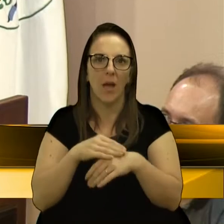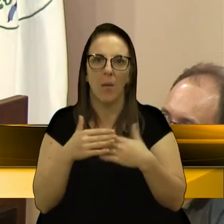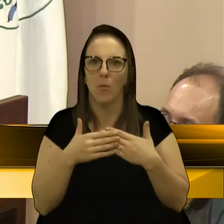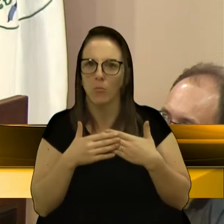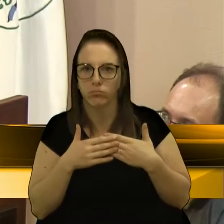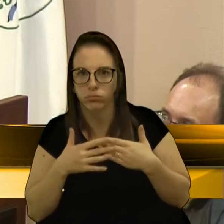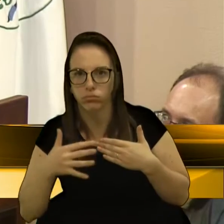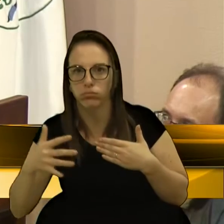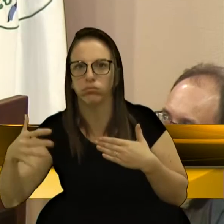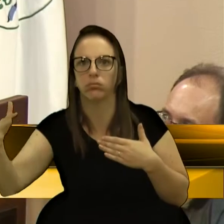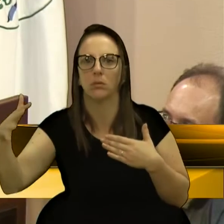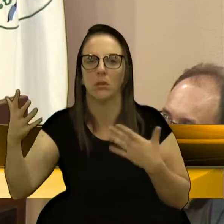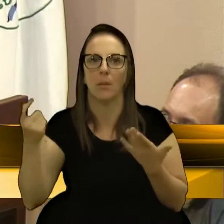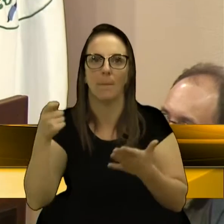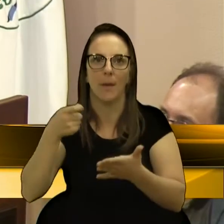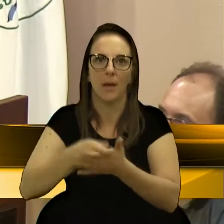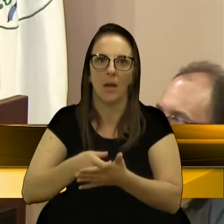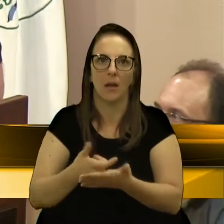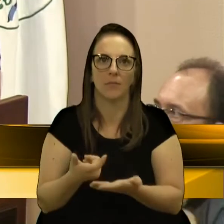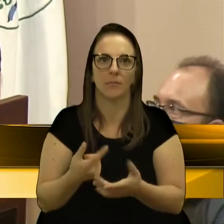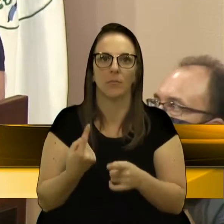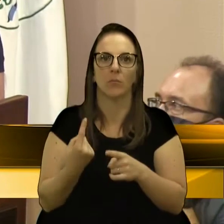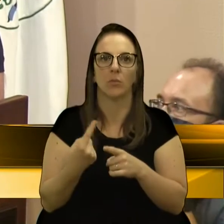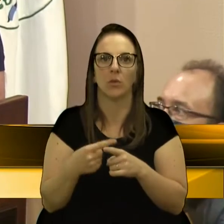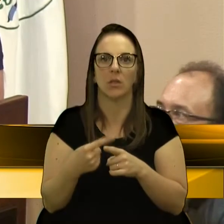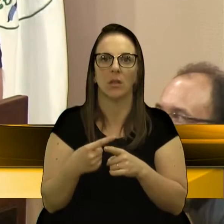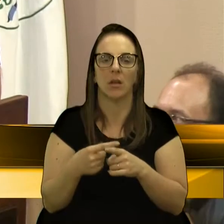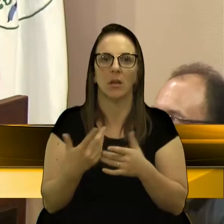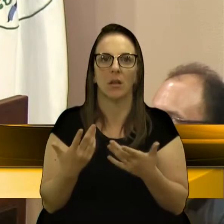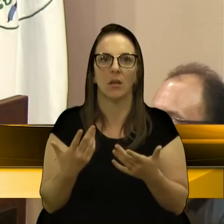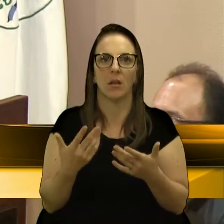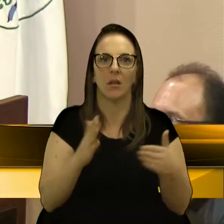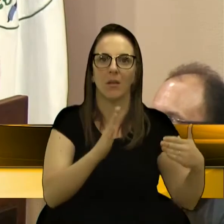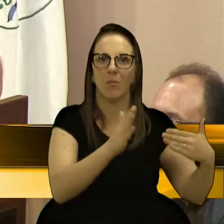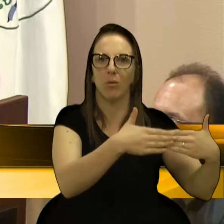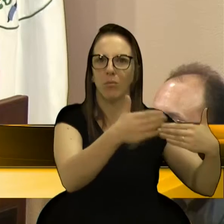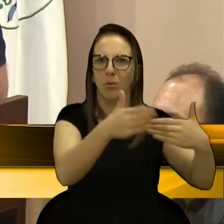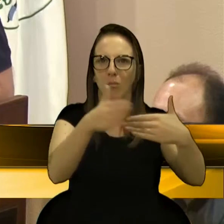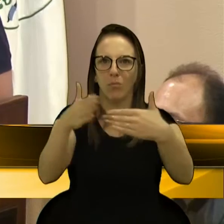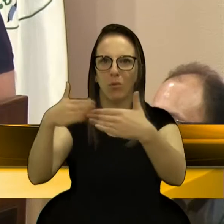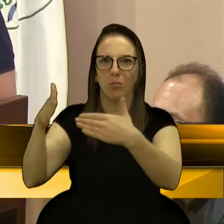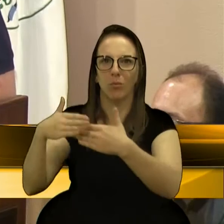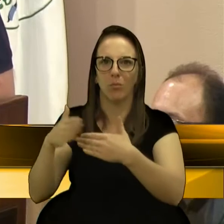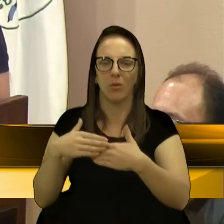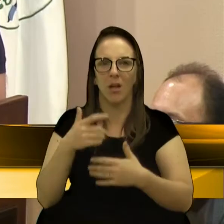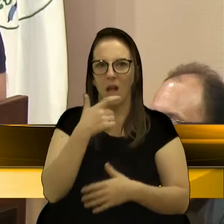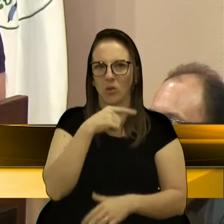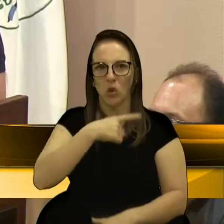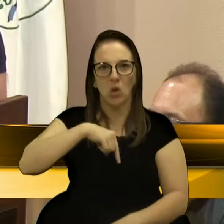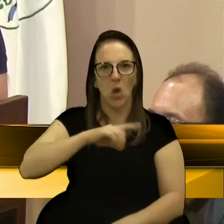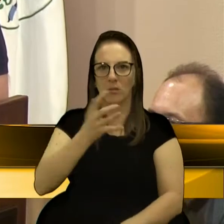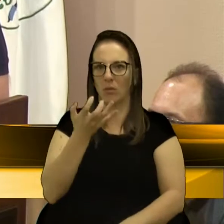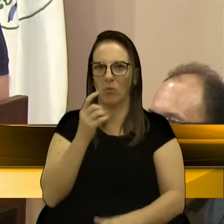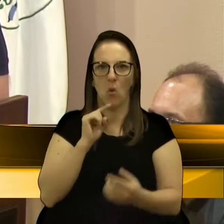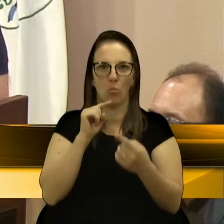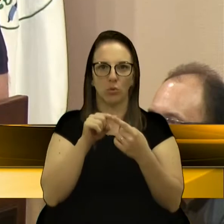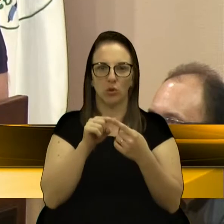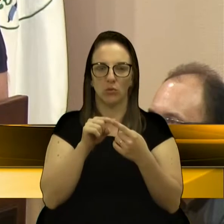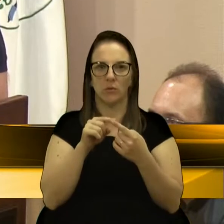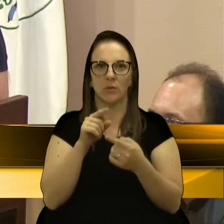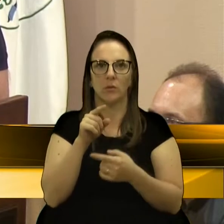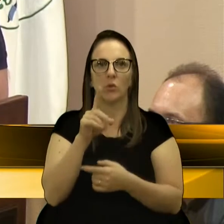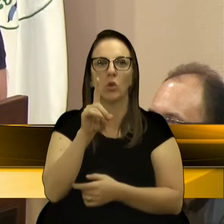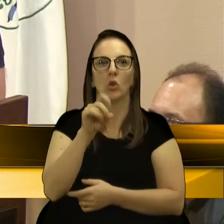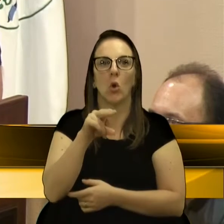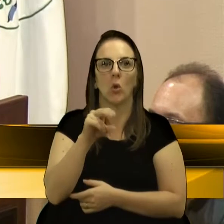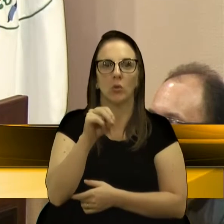pagamento, se prolongue esse prazo, porque senão a gente vai ter uma quebradeira geral do setor. E a gente não quer isso. Falando com os proprietários, eles me